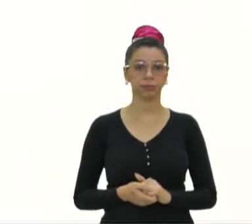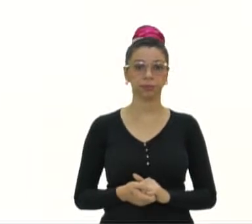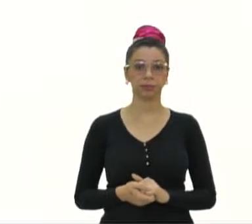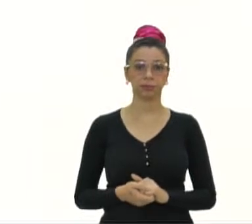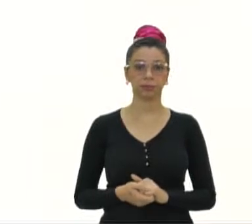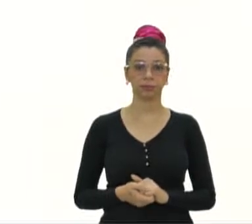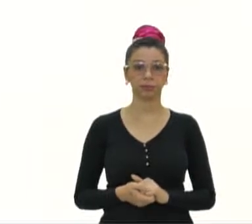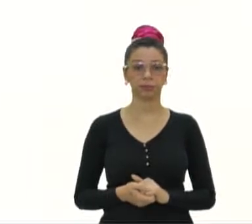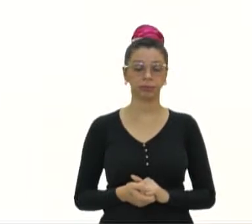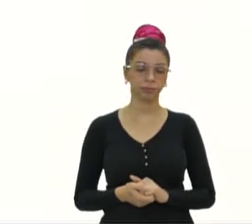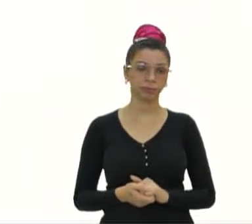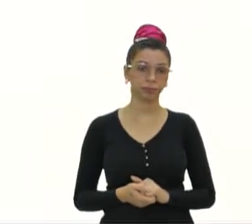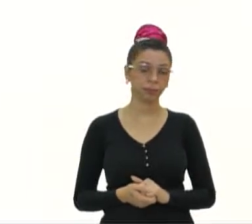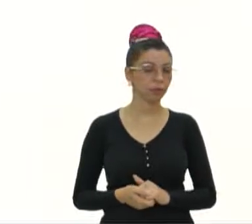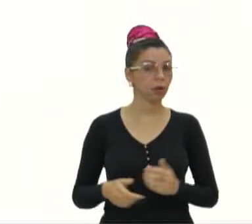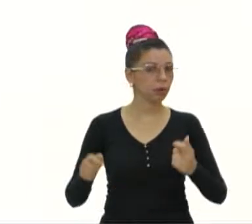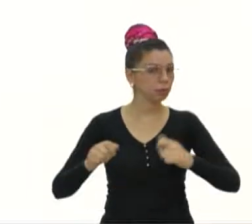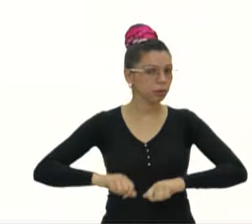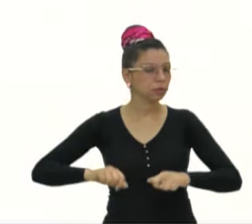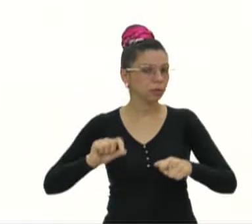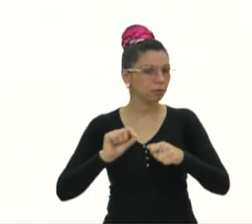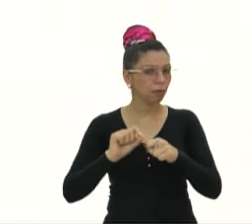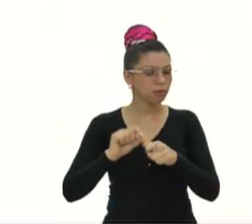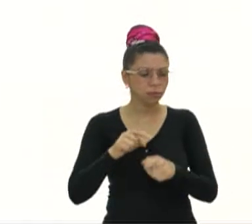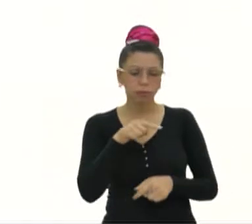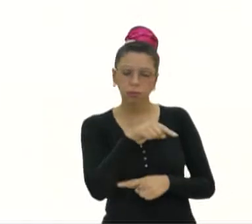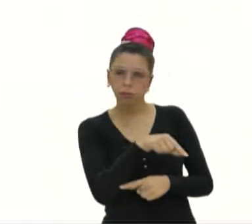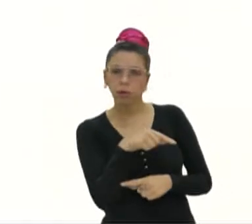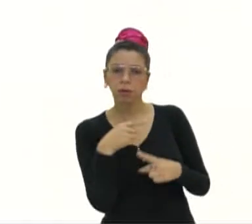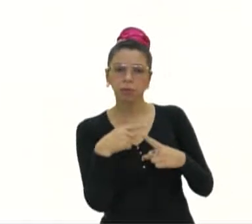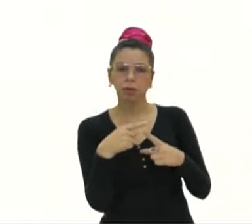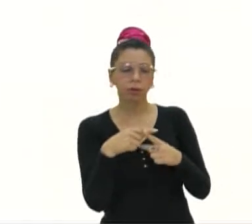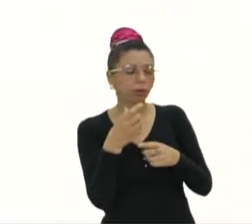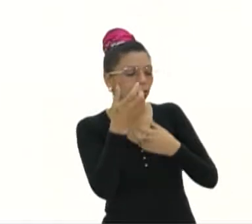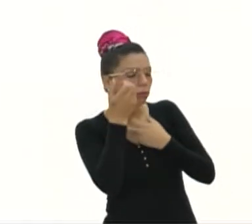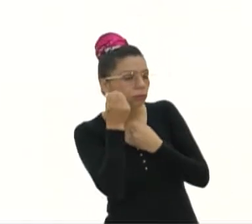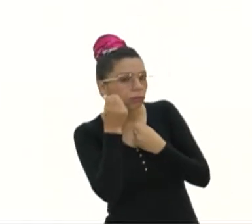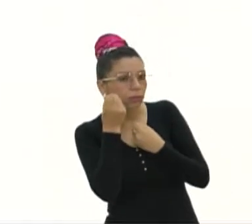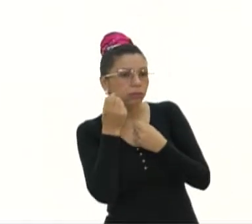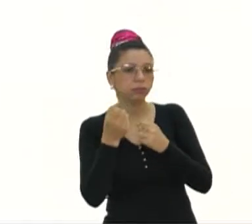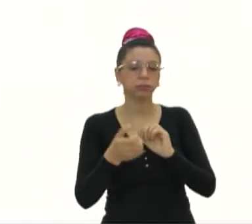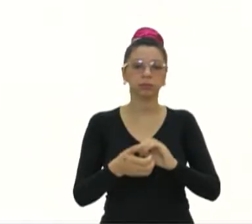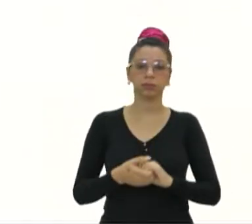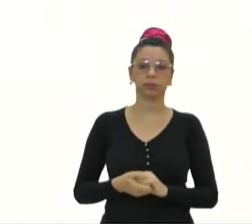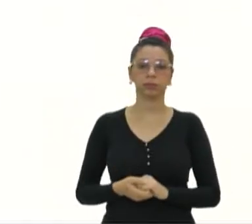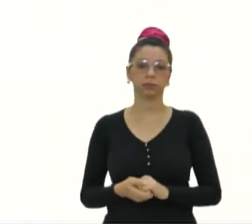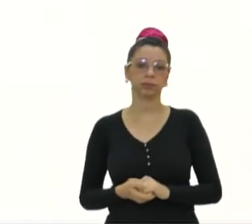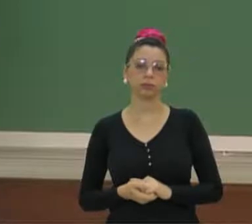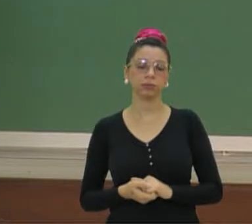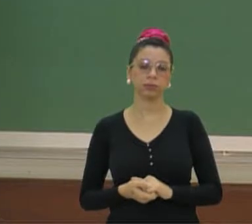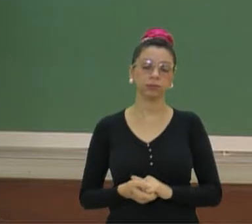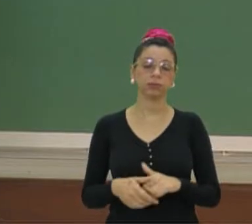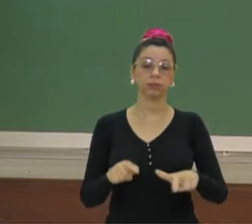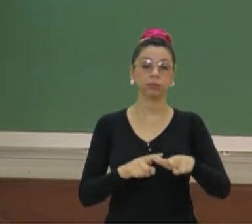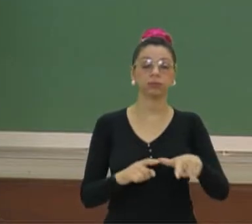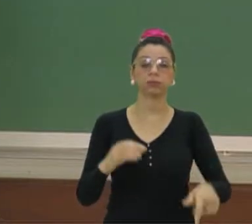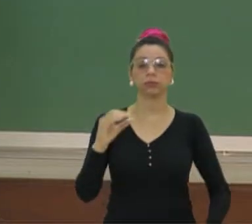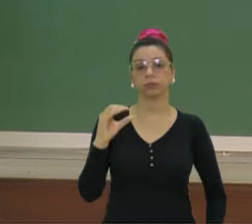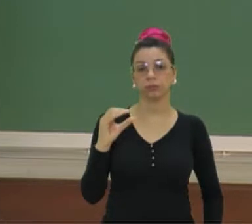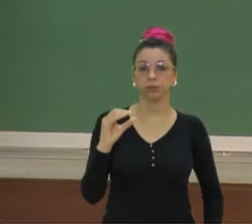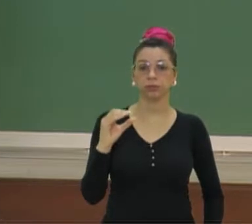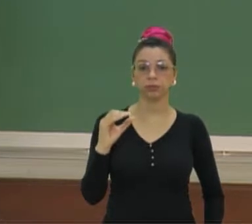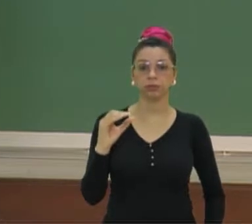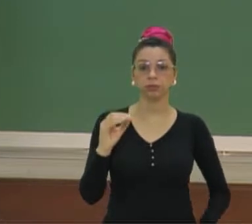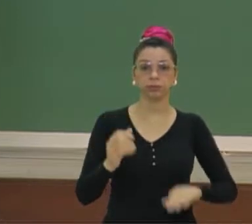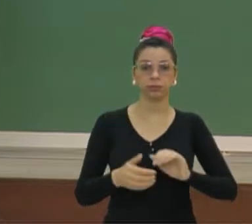were sleeping. Eu tive que fazer isso com eles enquanto eles estavam dormindo. E na letra C, Calvin said his